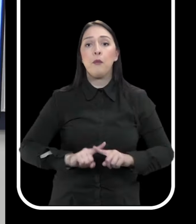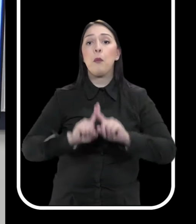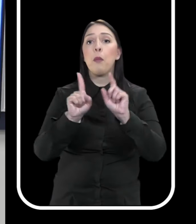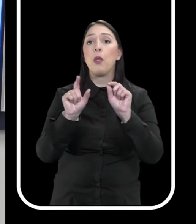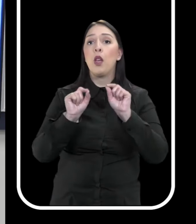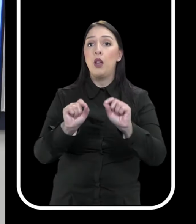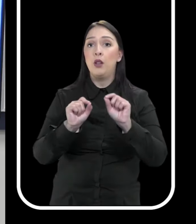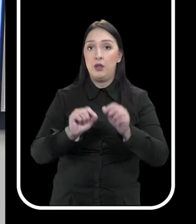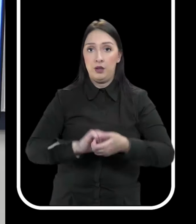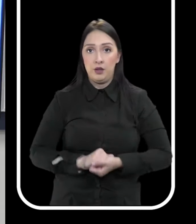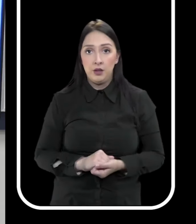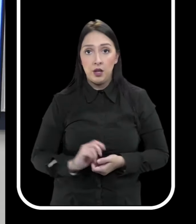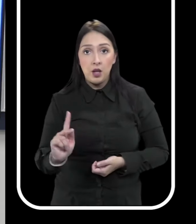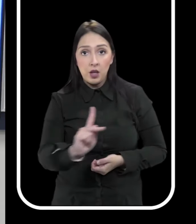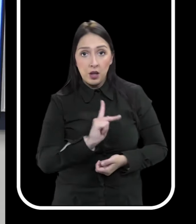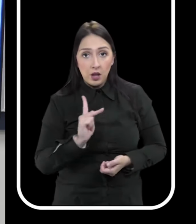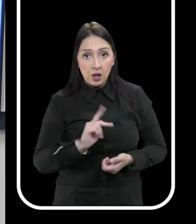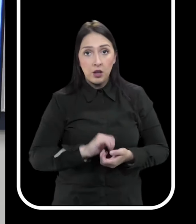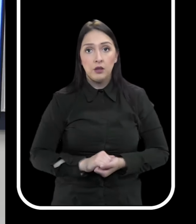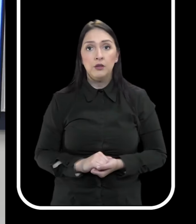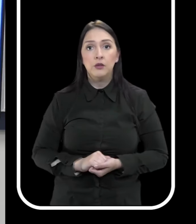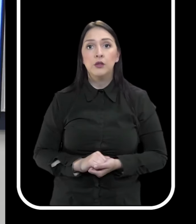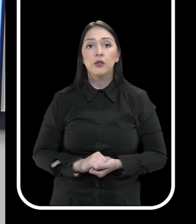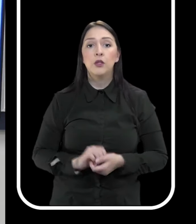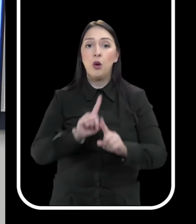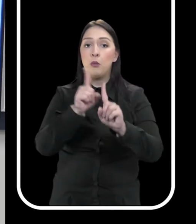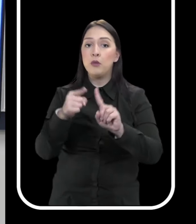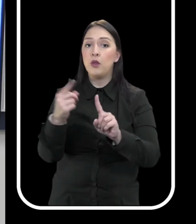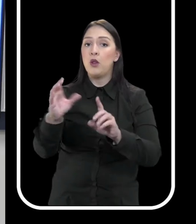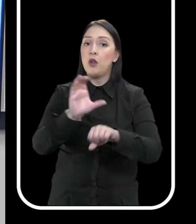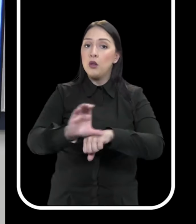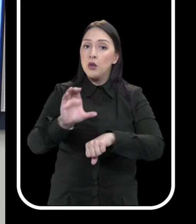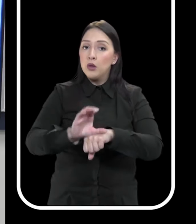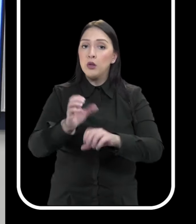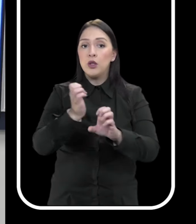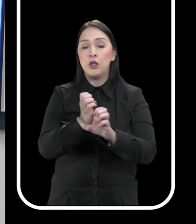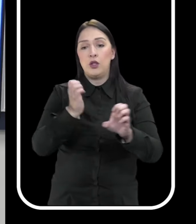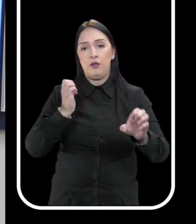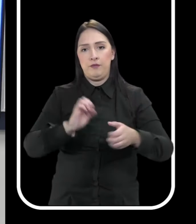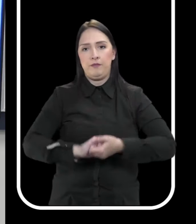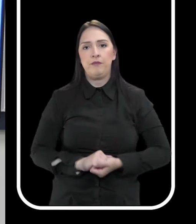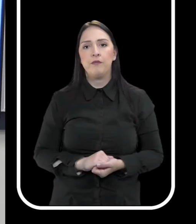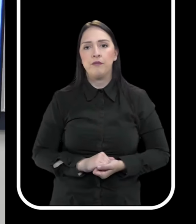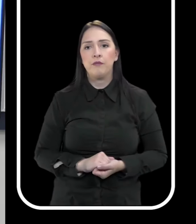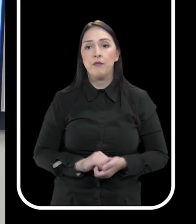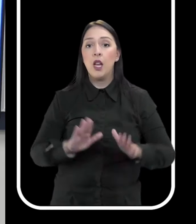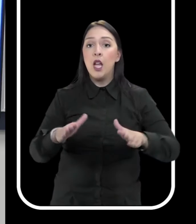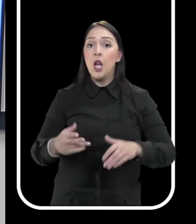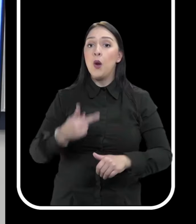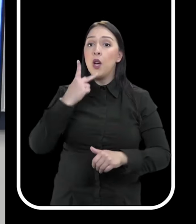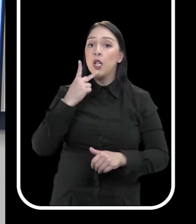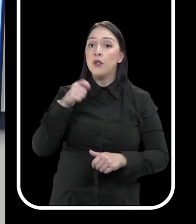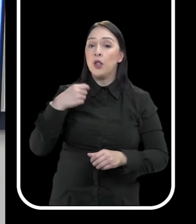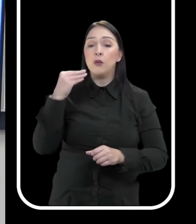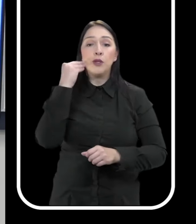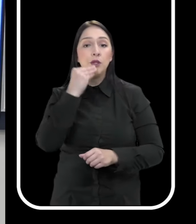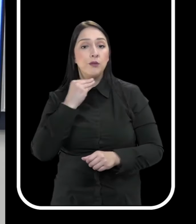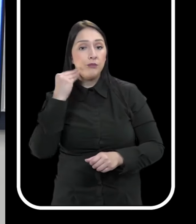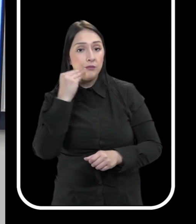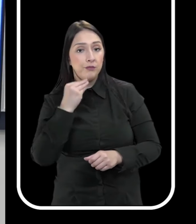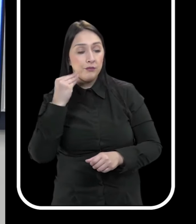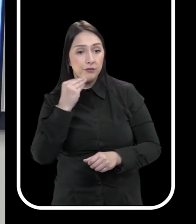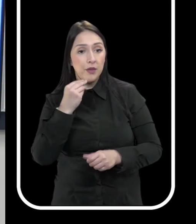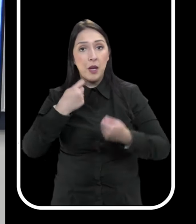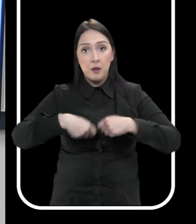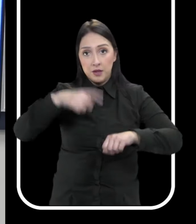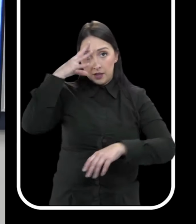disso. Mas especificamente no nosso caso, com o nosso objetivo nos cursos de engenharia. Tá? Quando você fala em